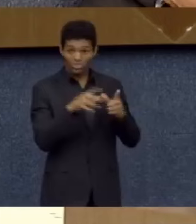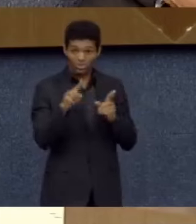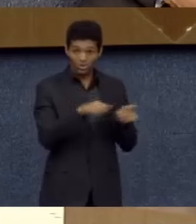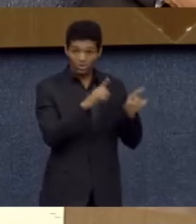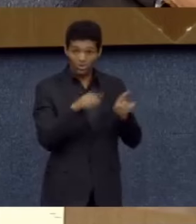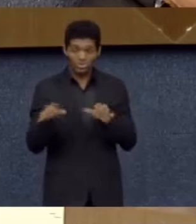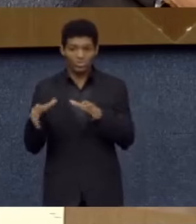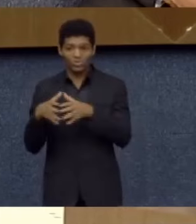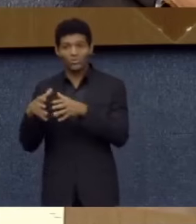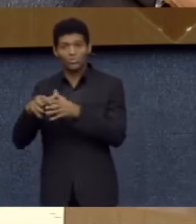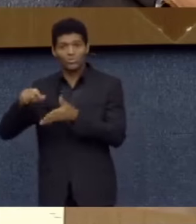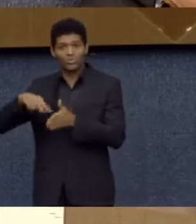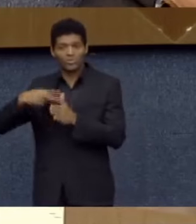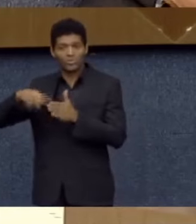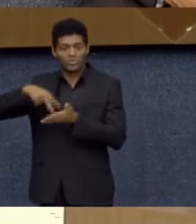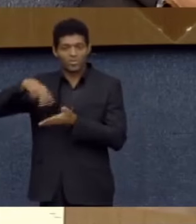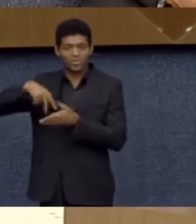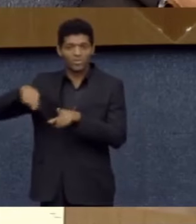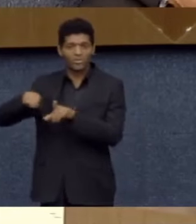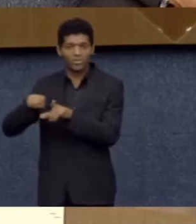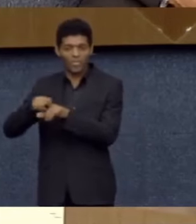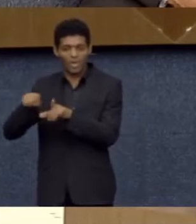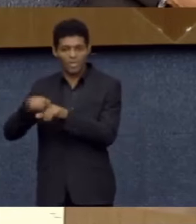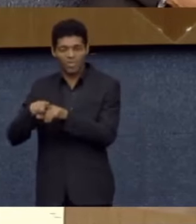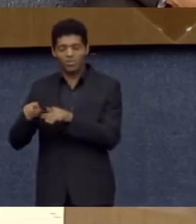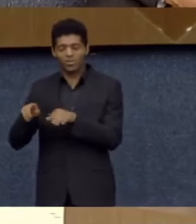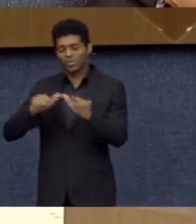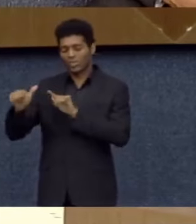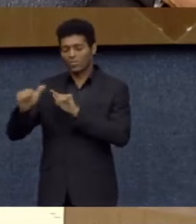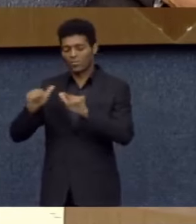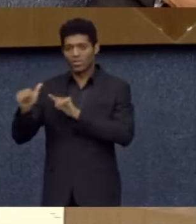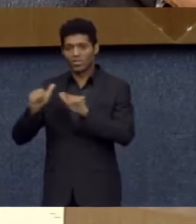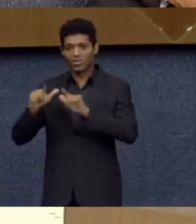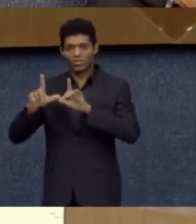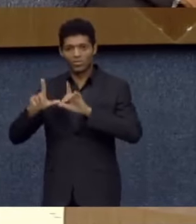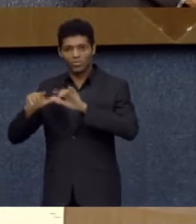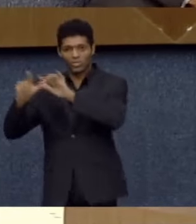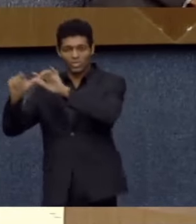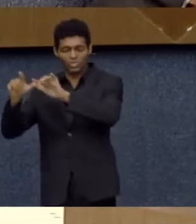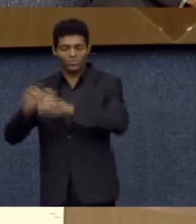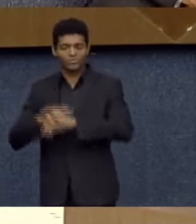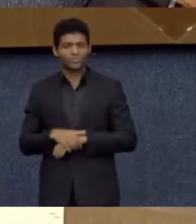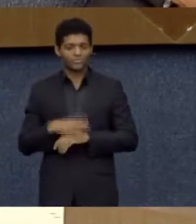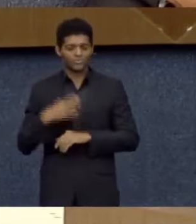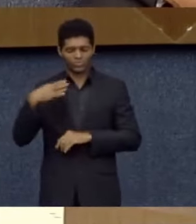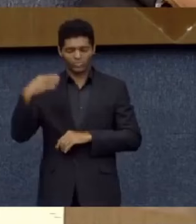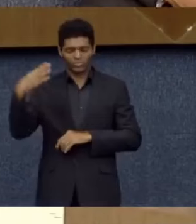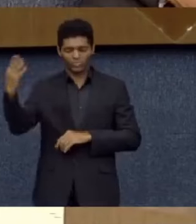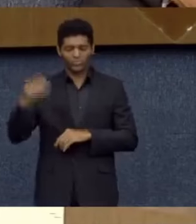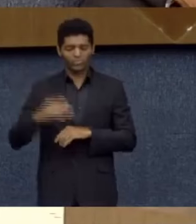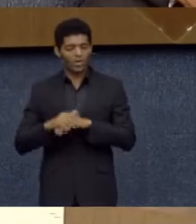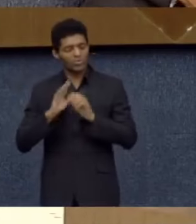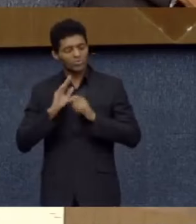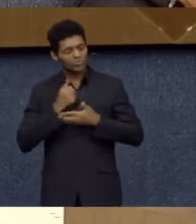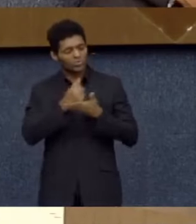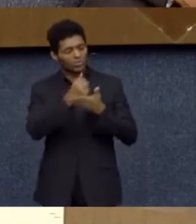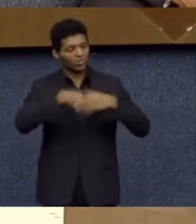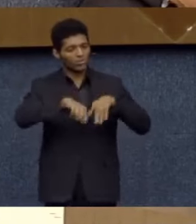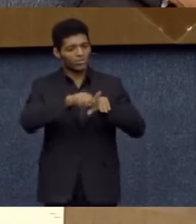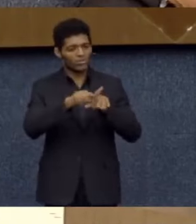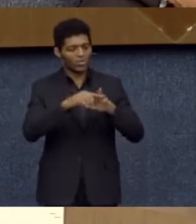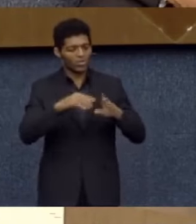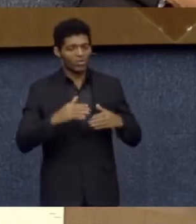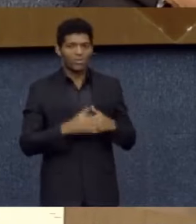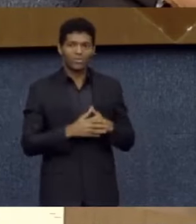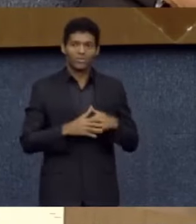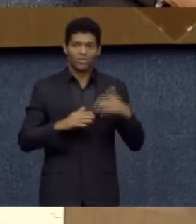música, ela também promove viagens, ampliando a sua atuação em favor do lazer para o setor